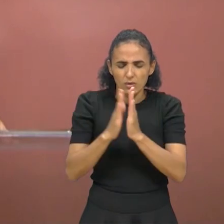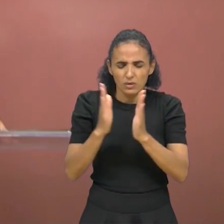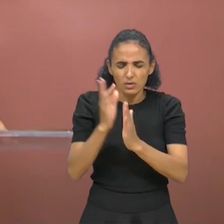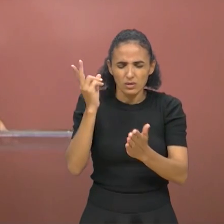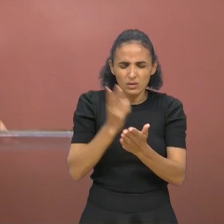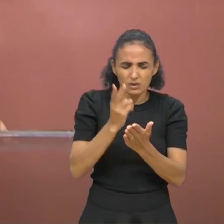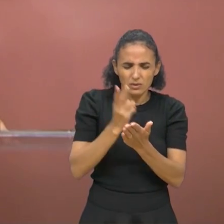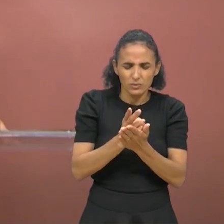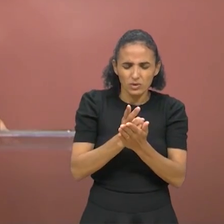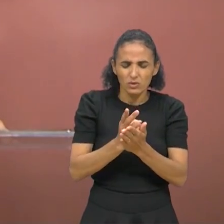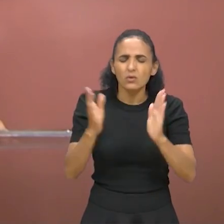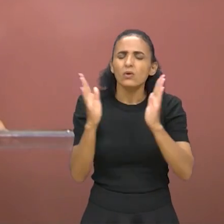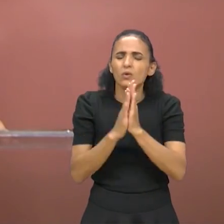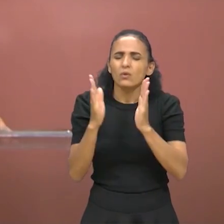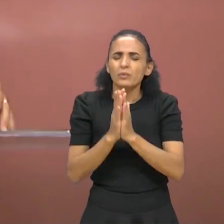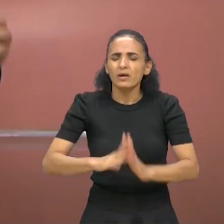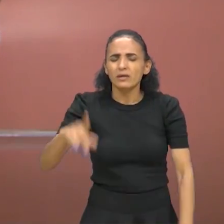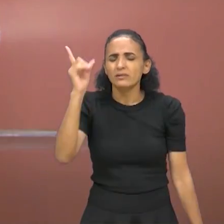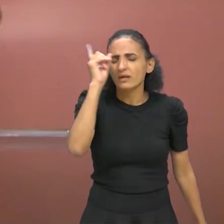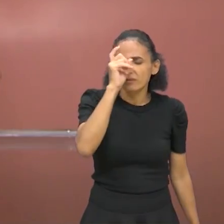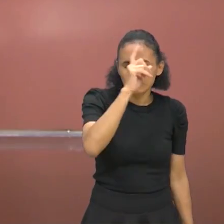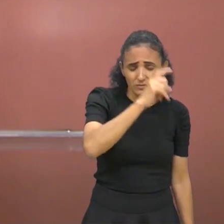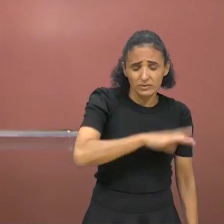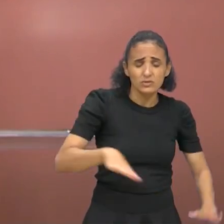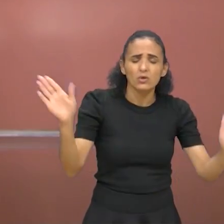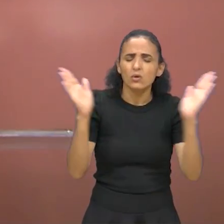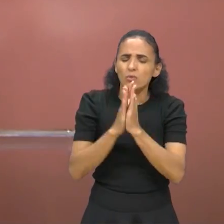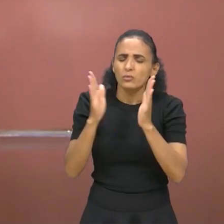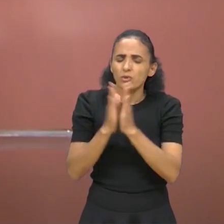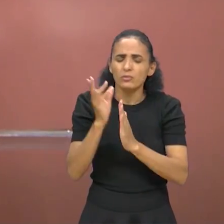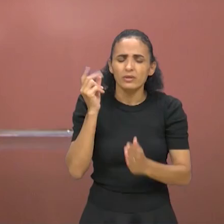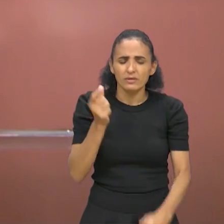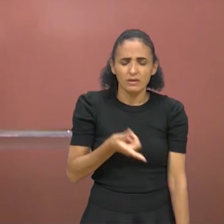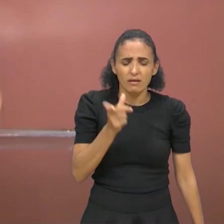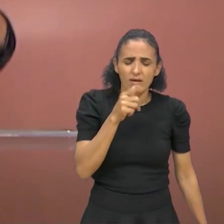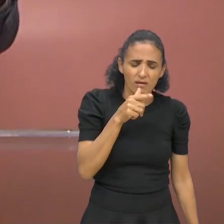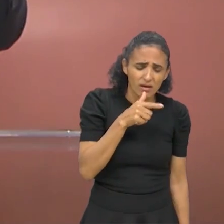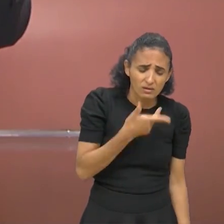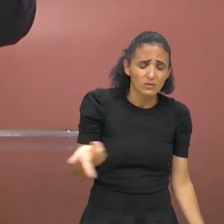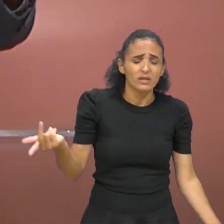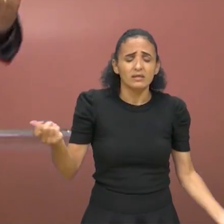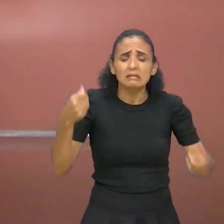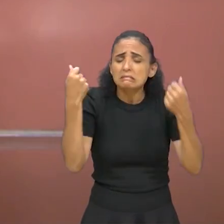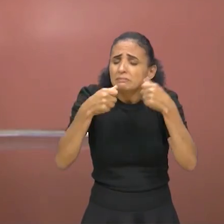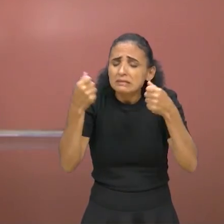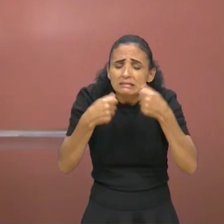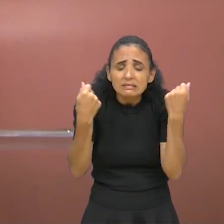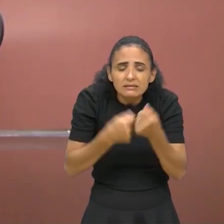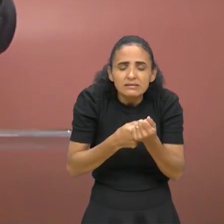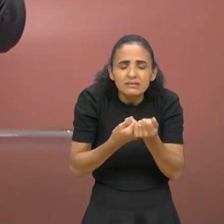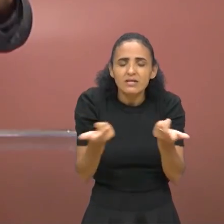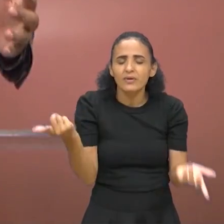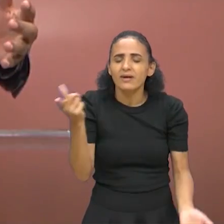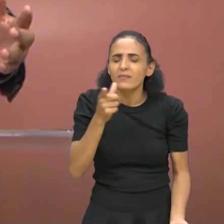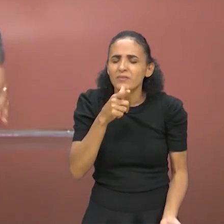pelo deserto tão difícil, talvez já esteja faltando água, talvez, Senhor da glória, algo que eles almejavam